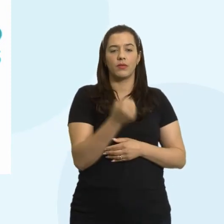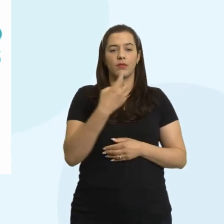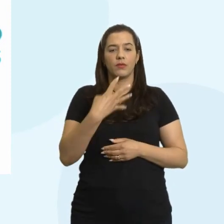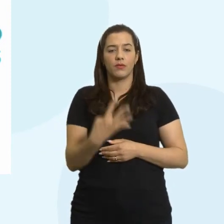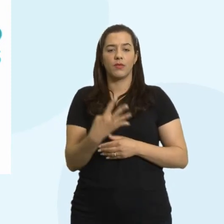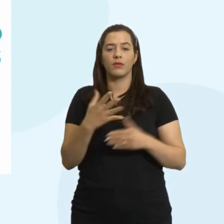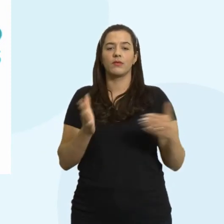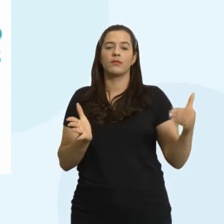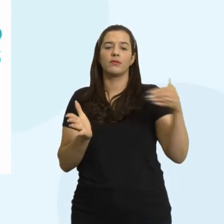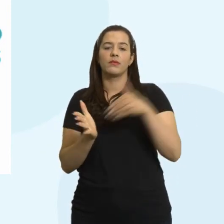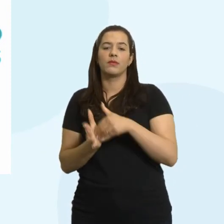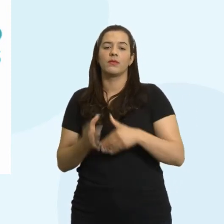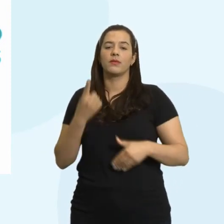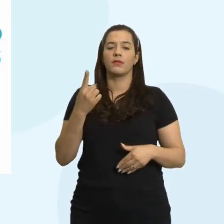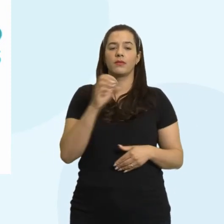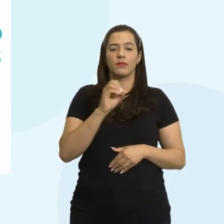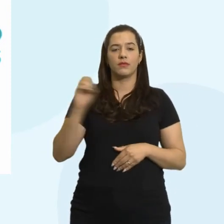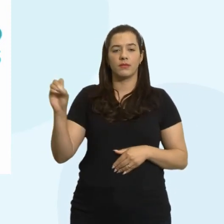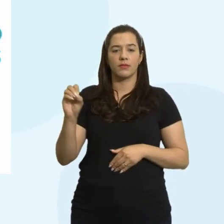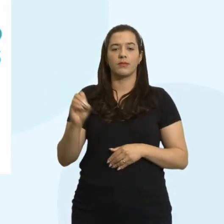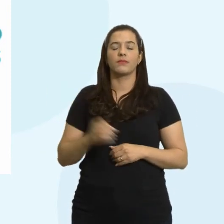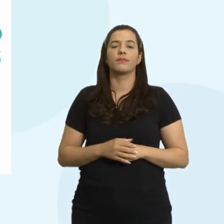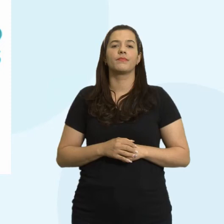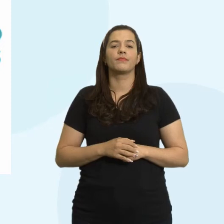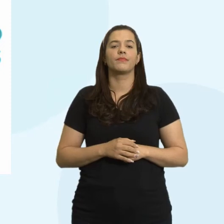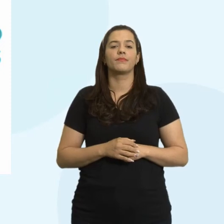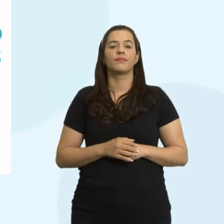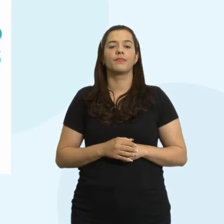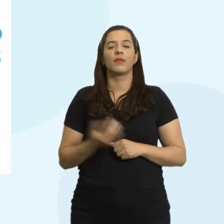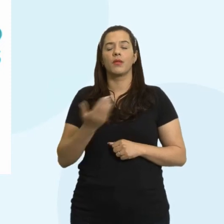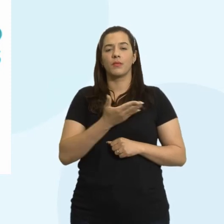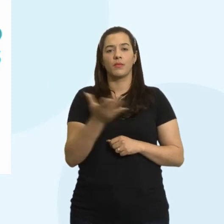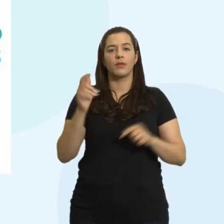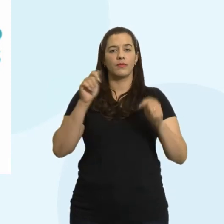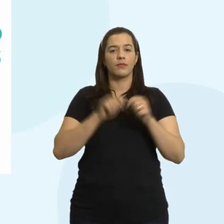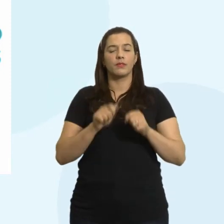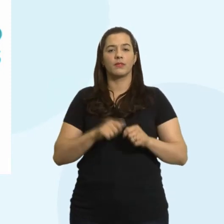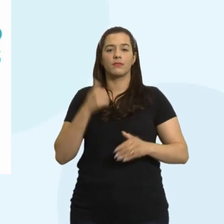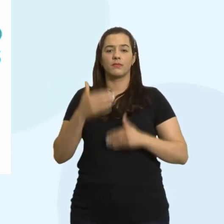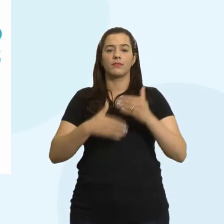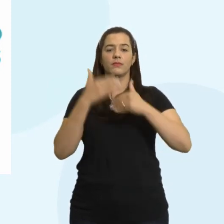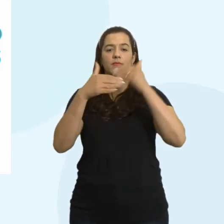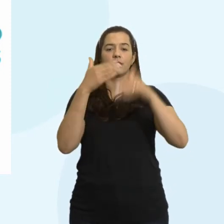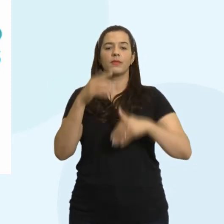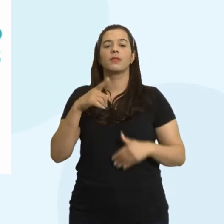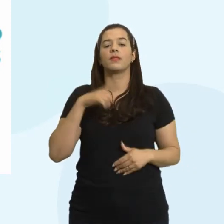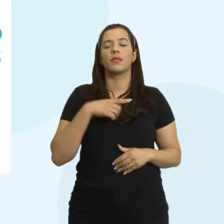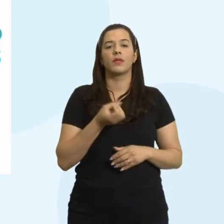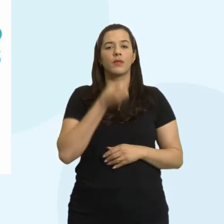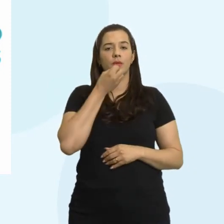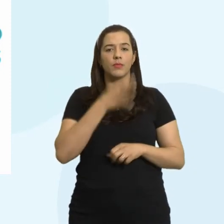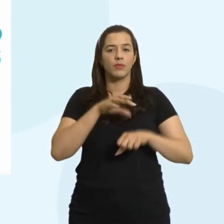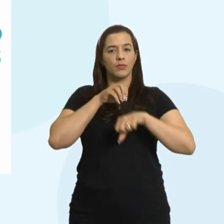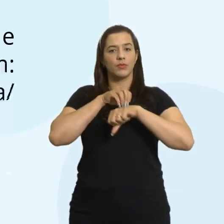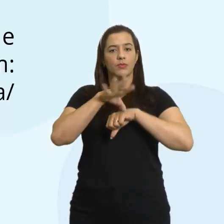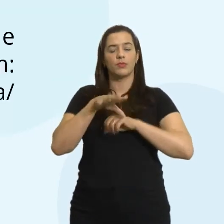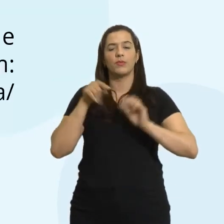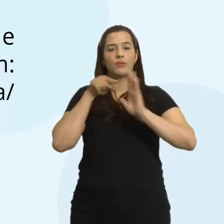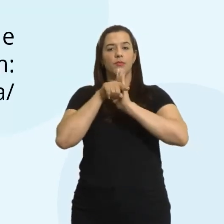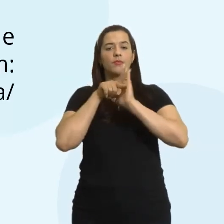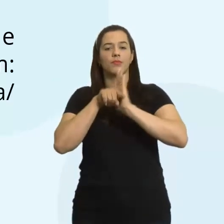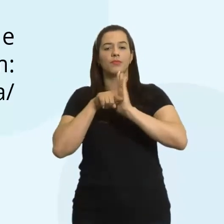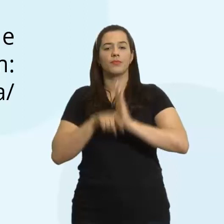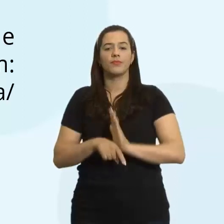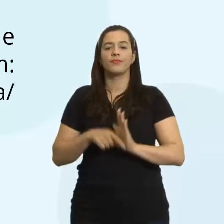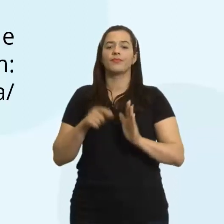do Estudante, termina na 100. E para vocês desenvolverem, tem uma boa sugestão de pesquisas em